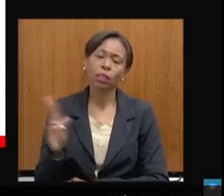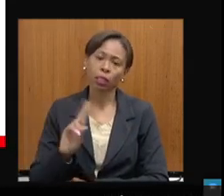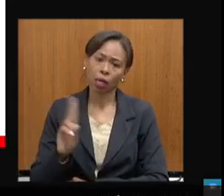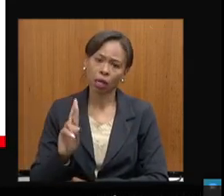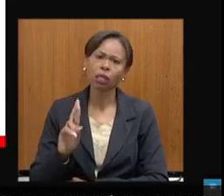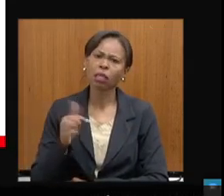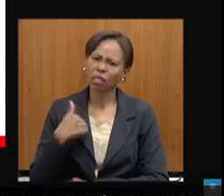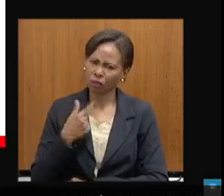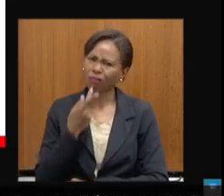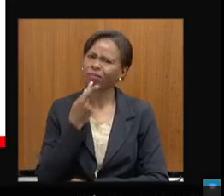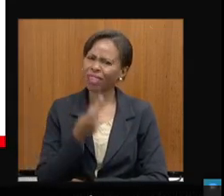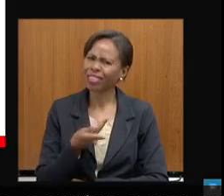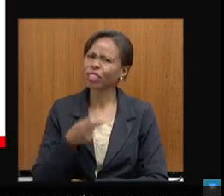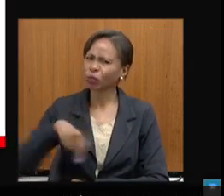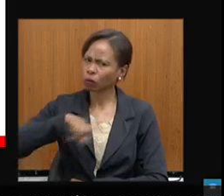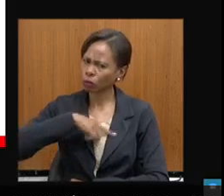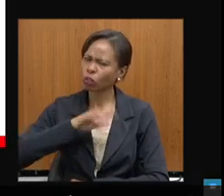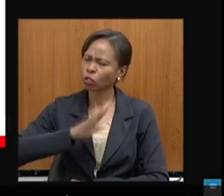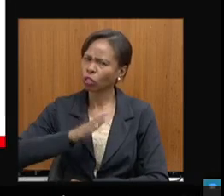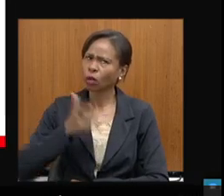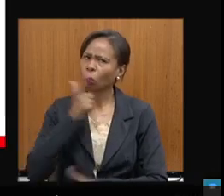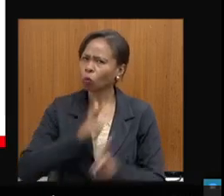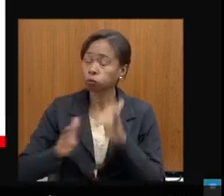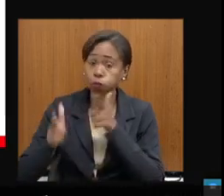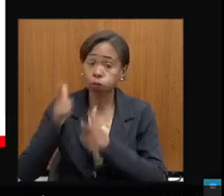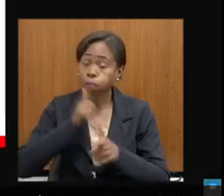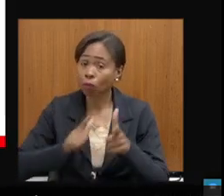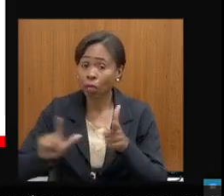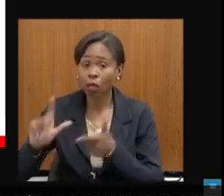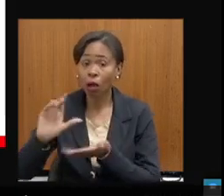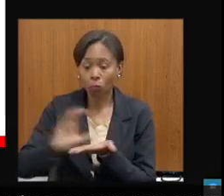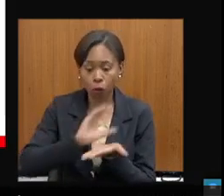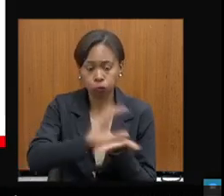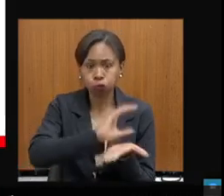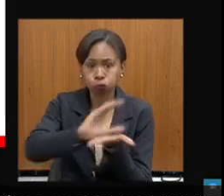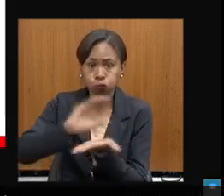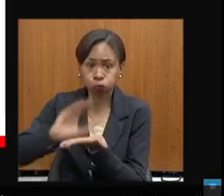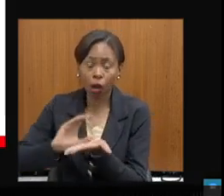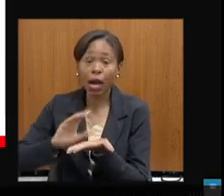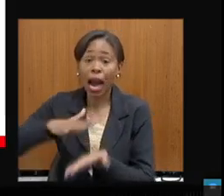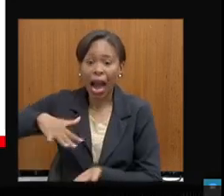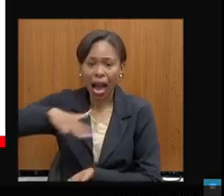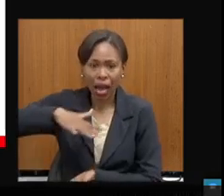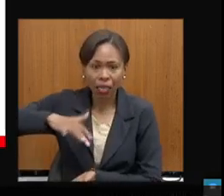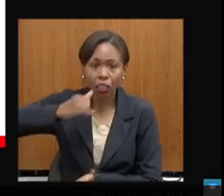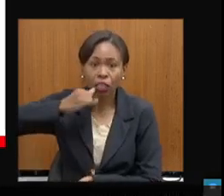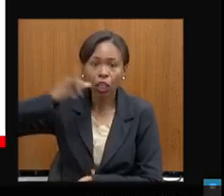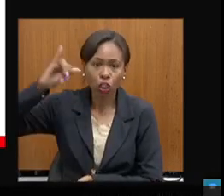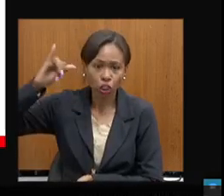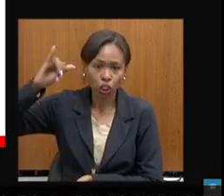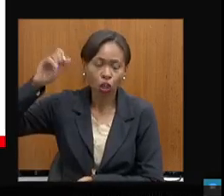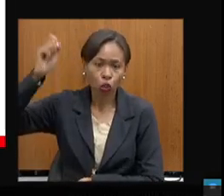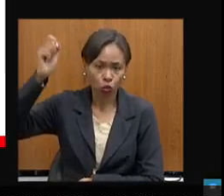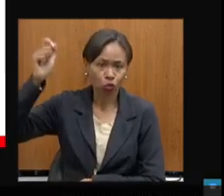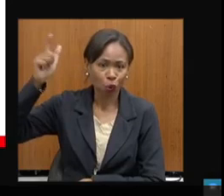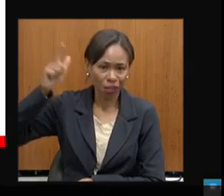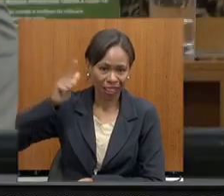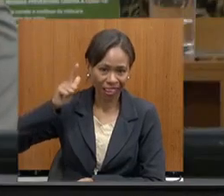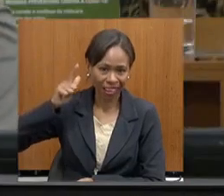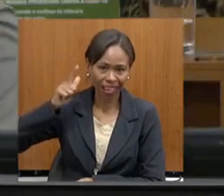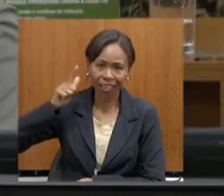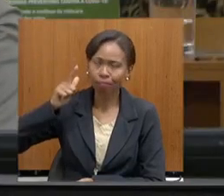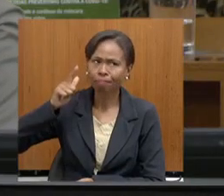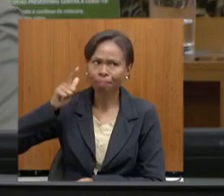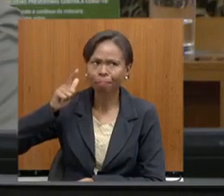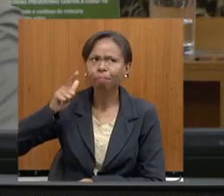até falo que o tanto que nós atingimos aí na atração de investimentos em energia solar é quase